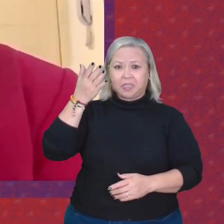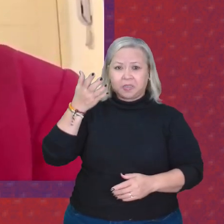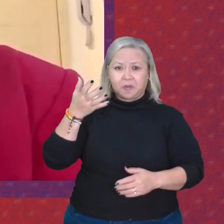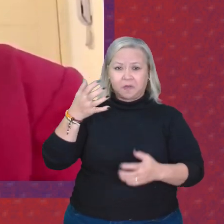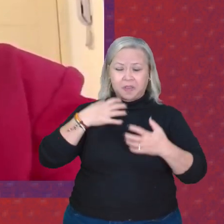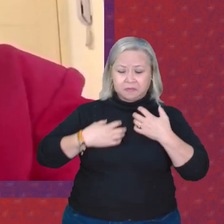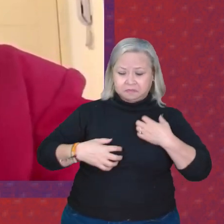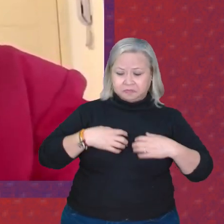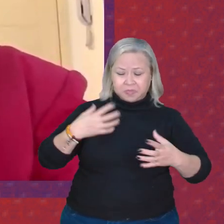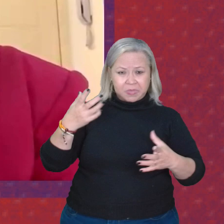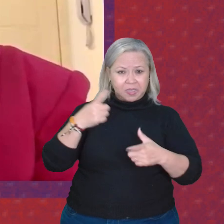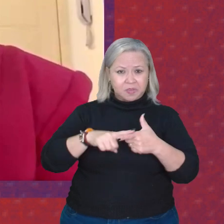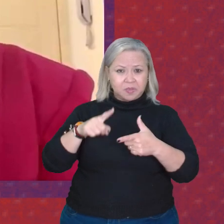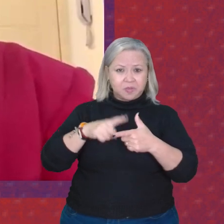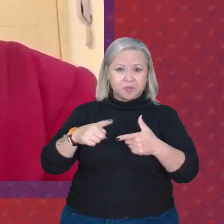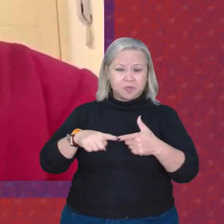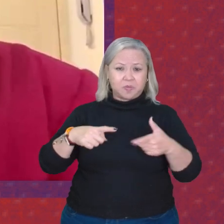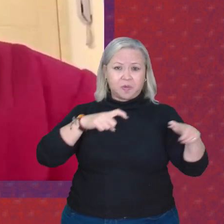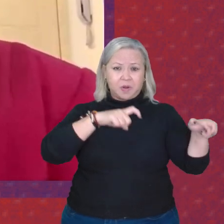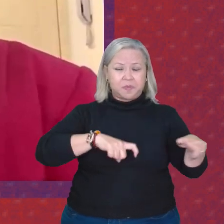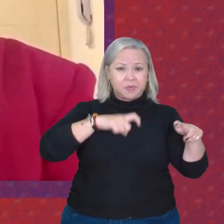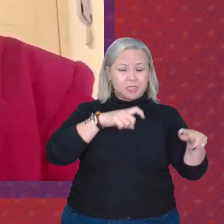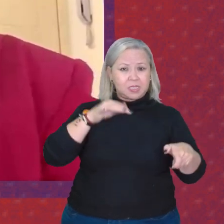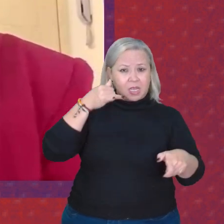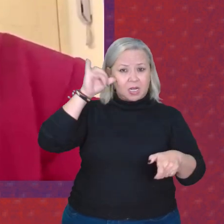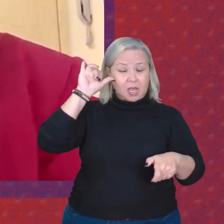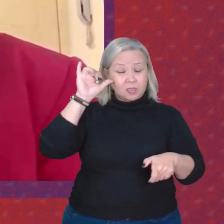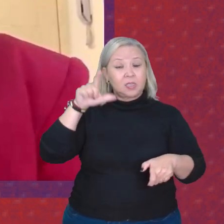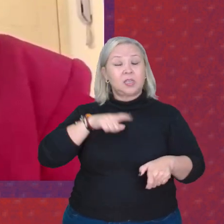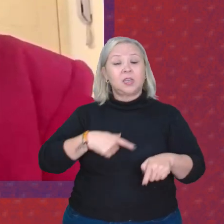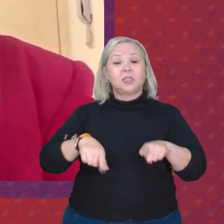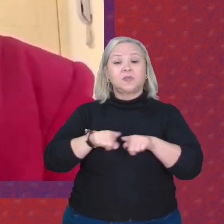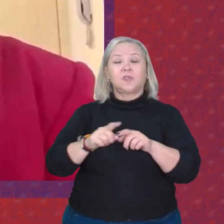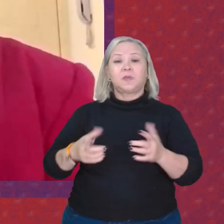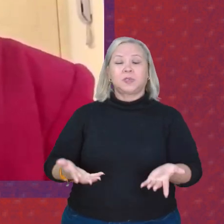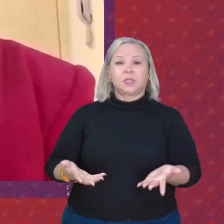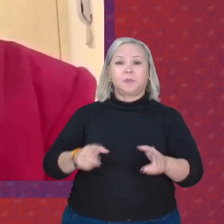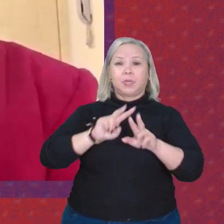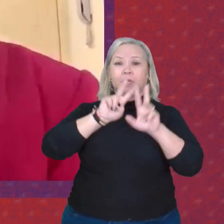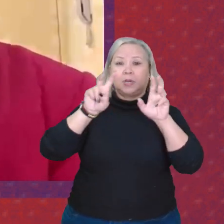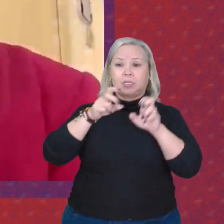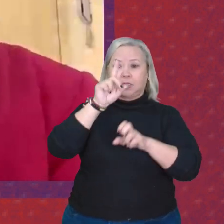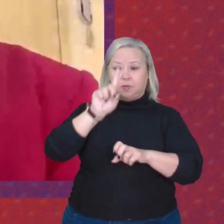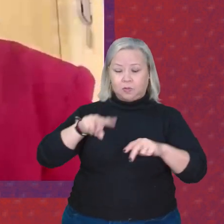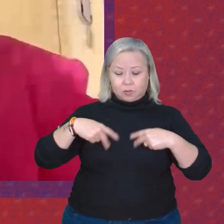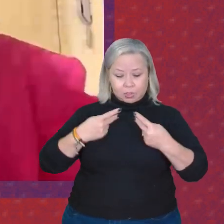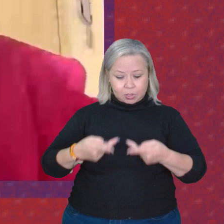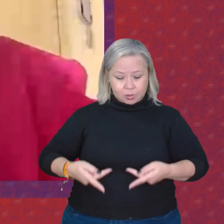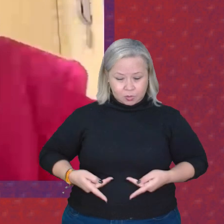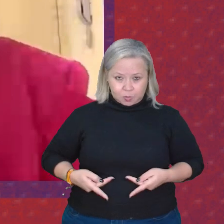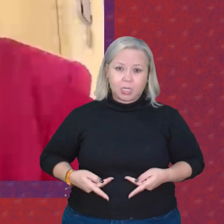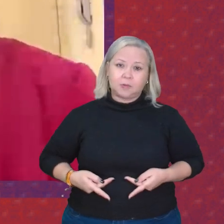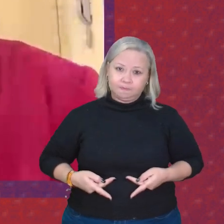se agravaram profundamente. E nós tivemos na questão dos direitos humanos, né, com